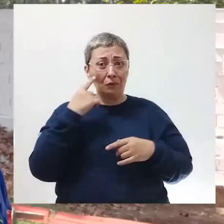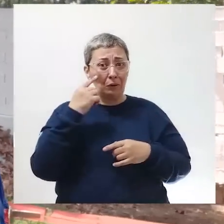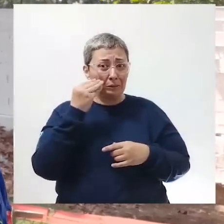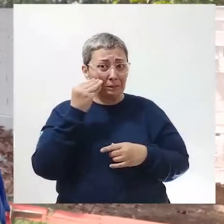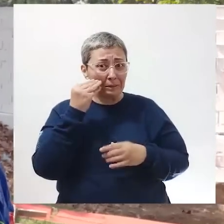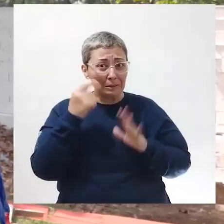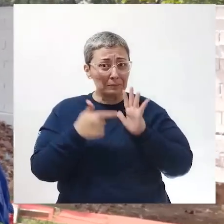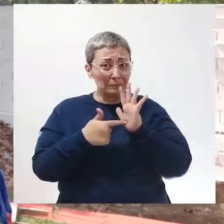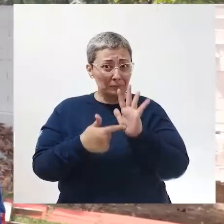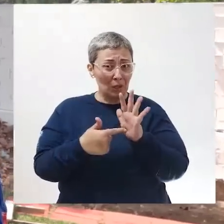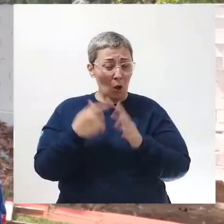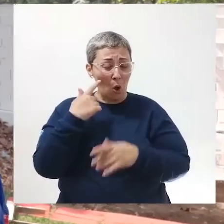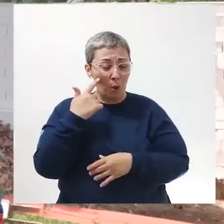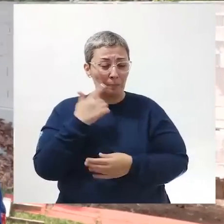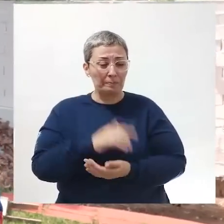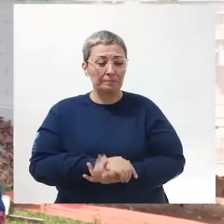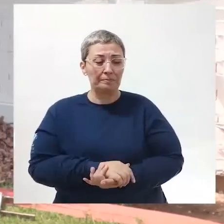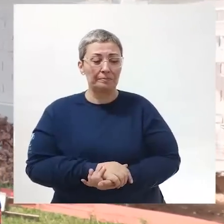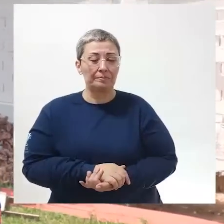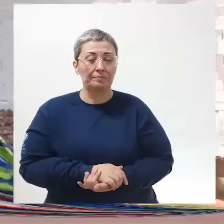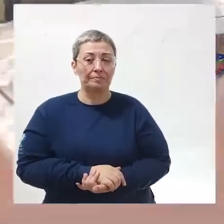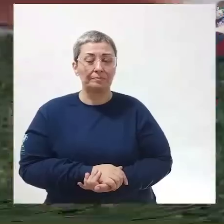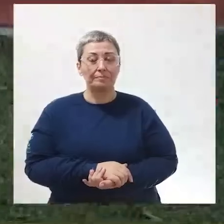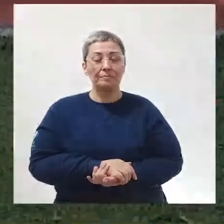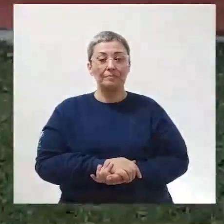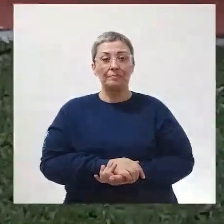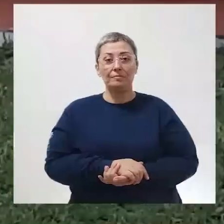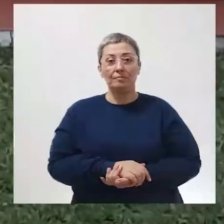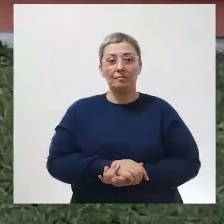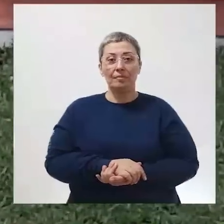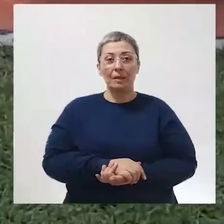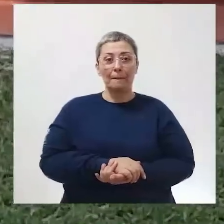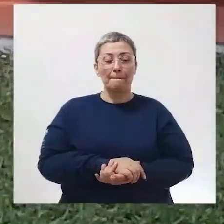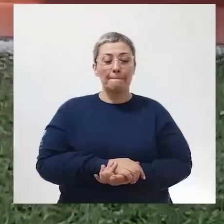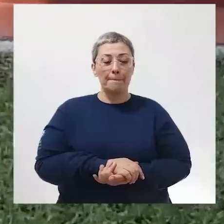Eu vou tentar mostrar para vocês, tá bom?